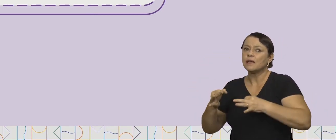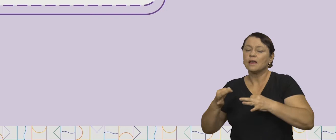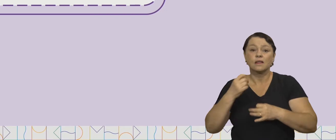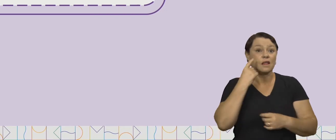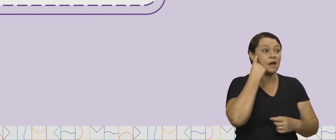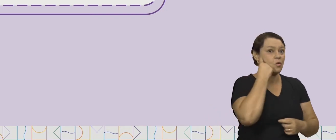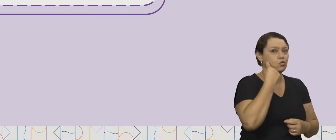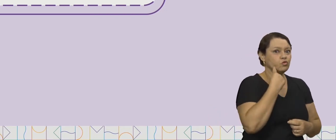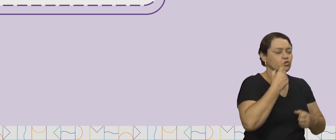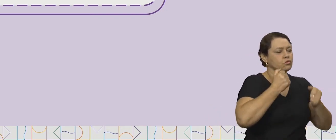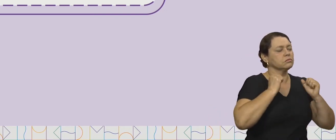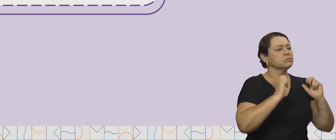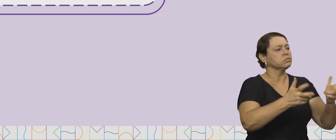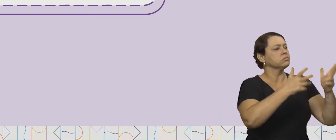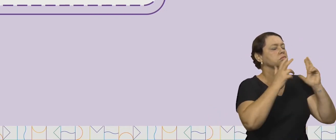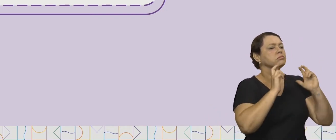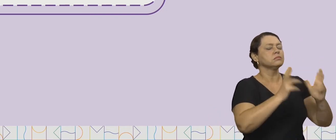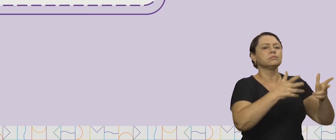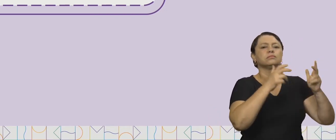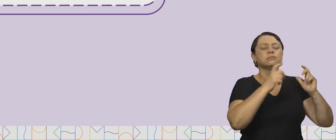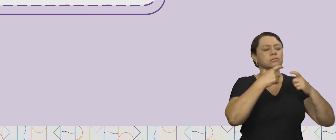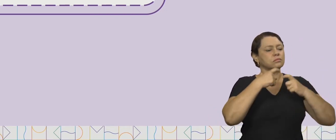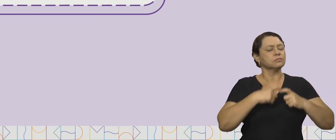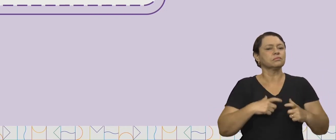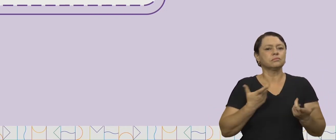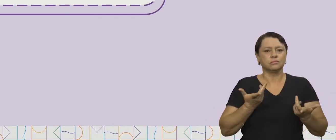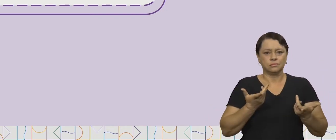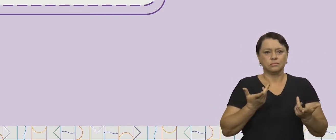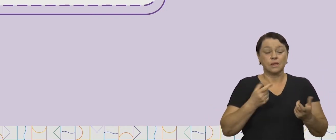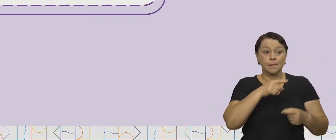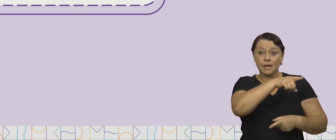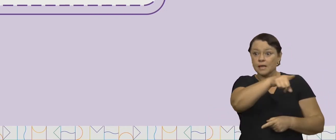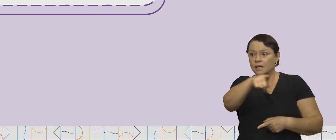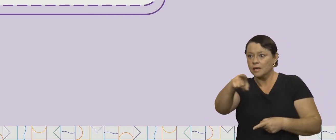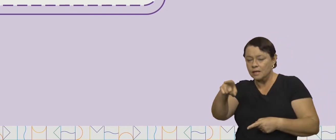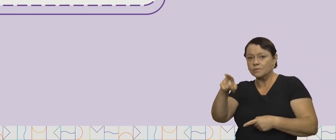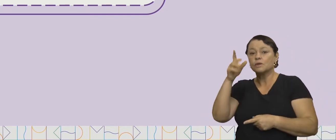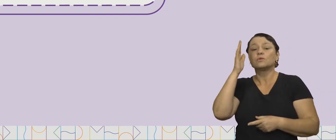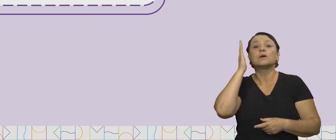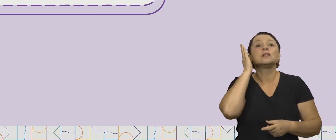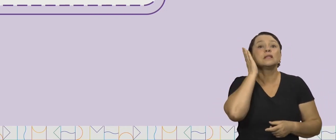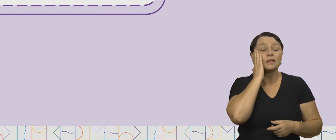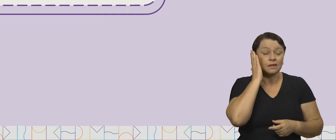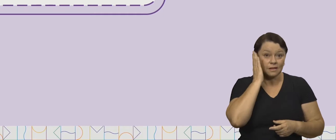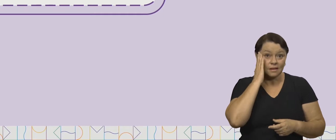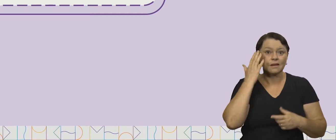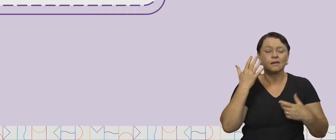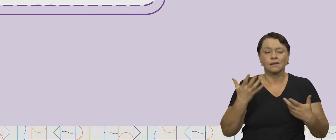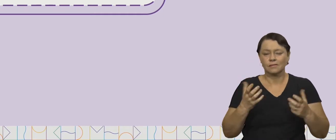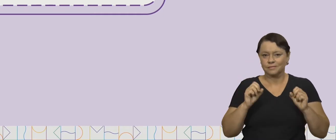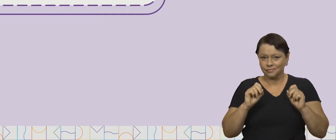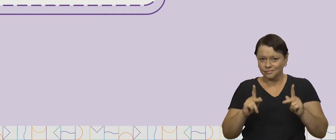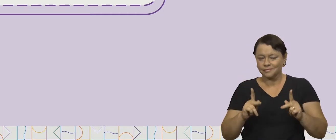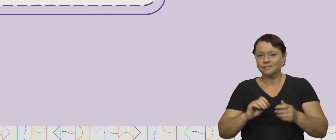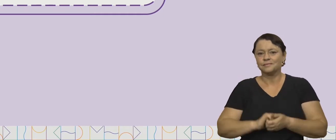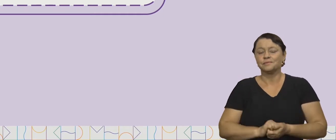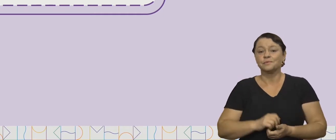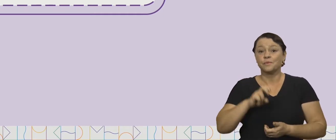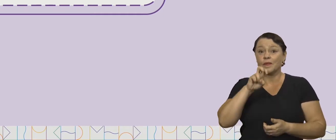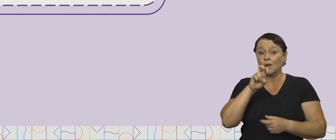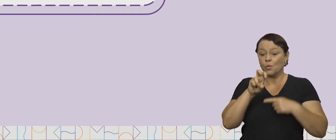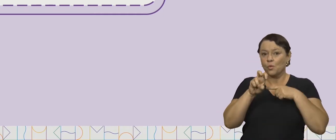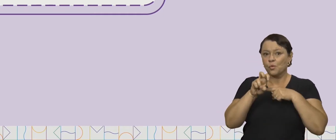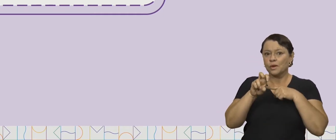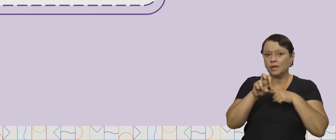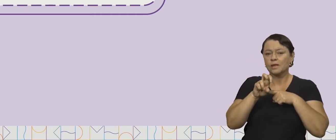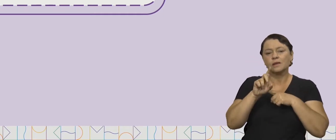adequado para sermos ouvidos, estarmos com uma boa postura e falarmos de um jeito que todos entendam o que queremos transmitir. Já